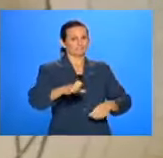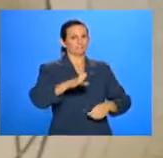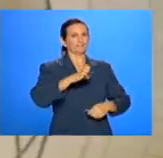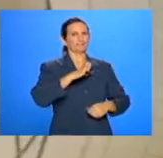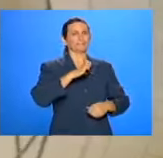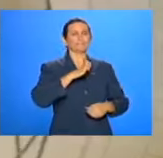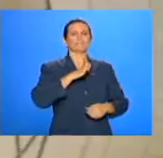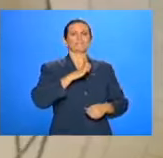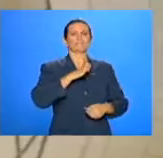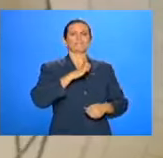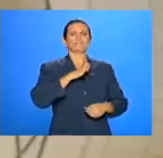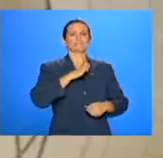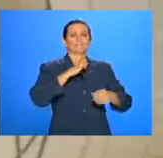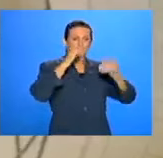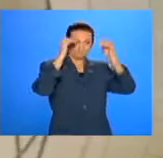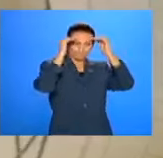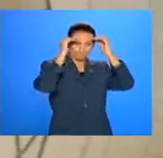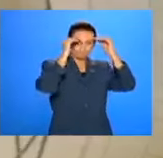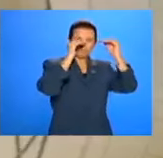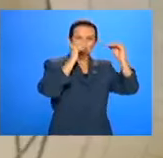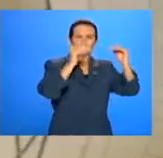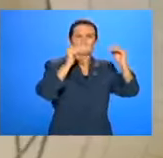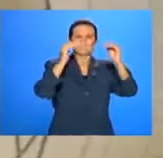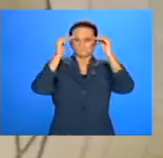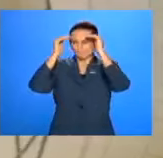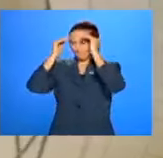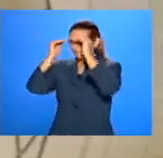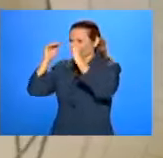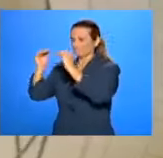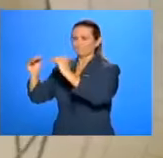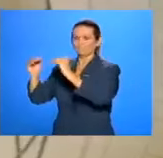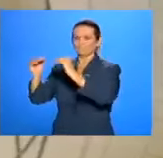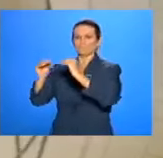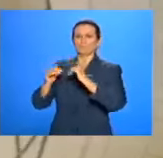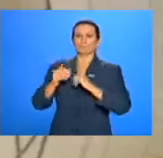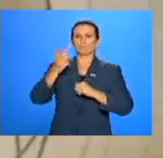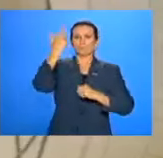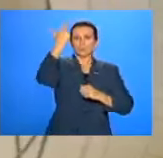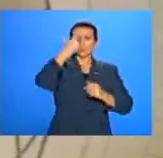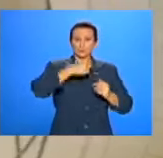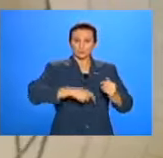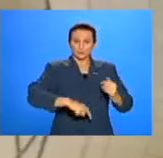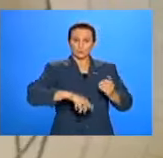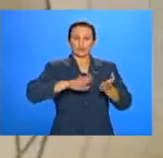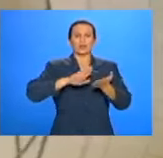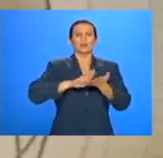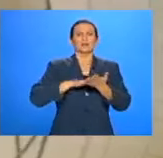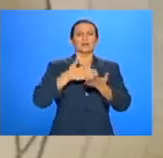E, digamos, o intérprete também,